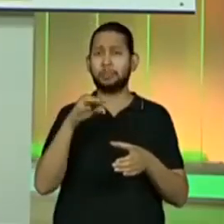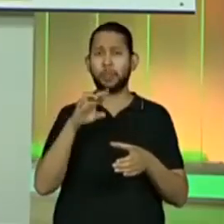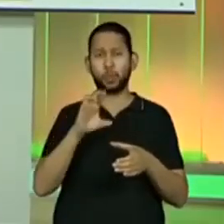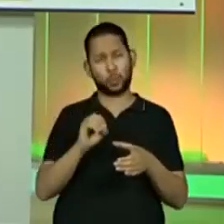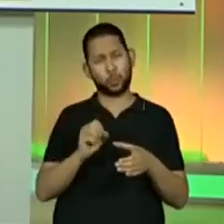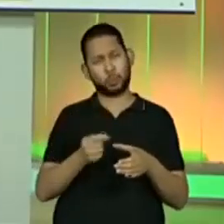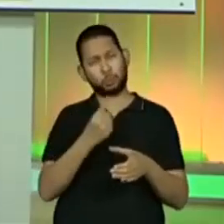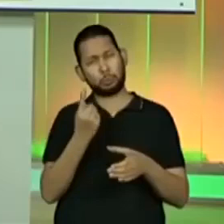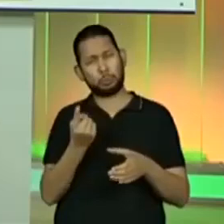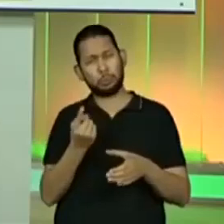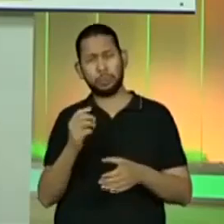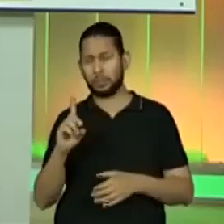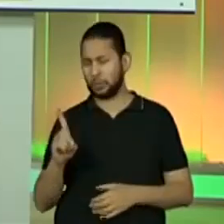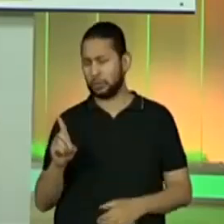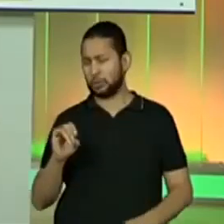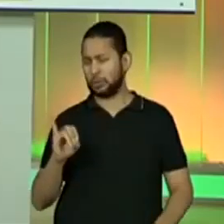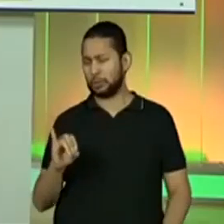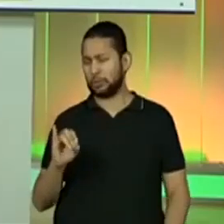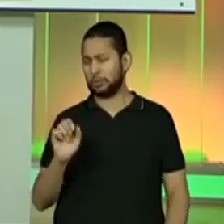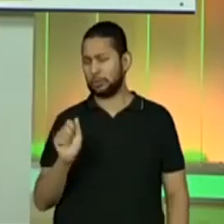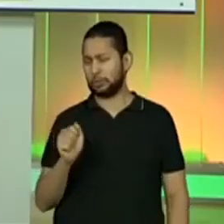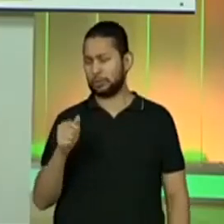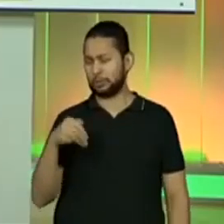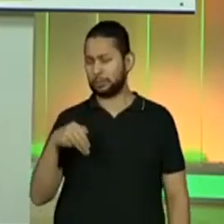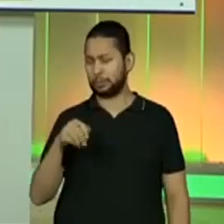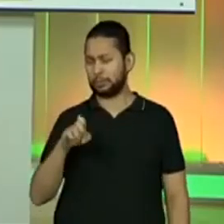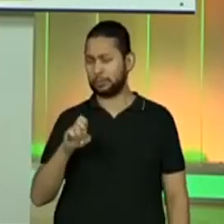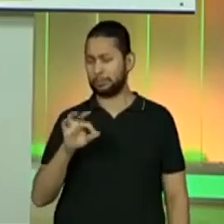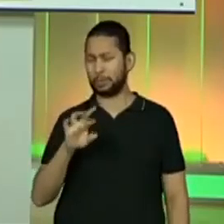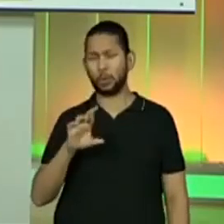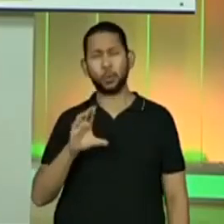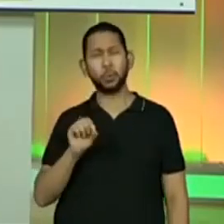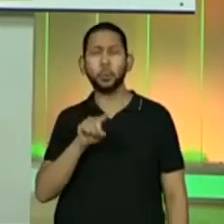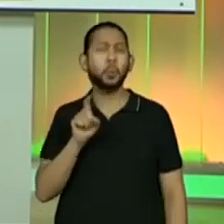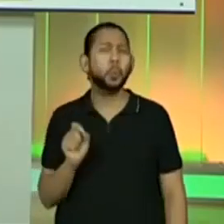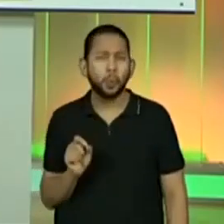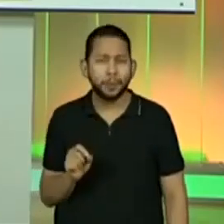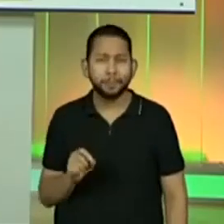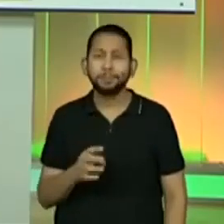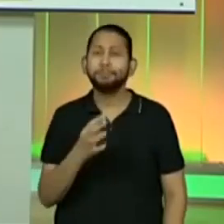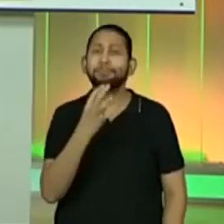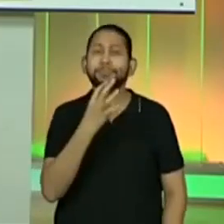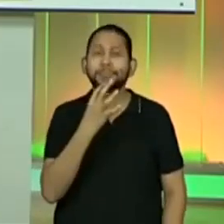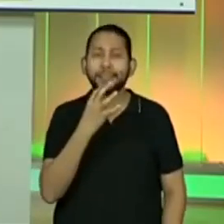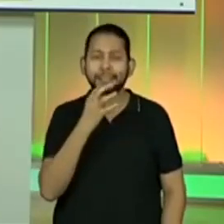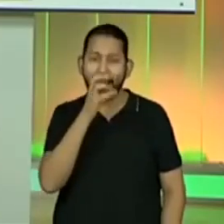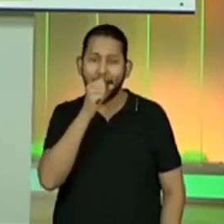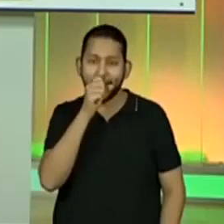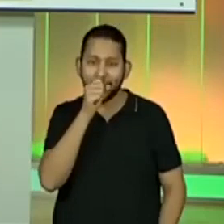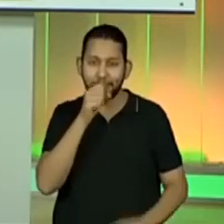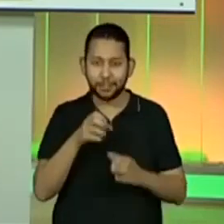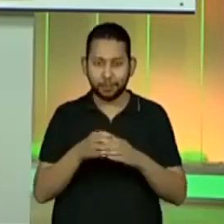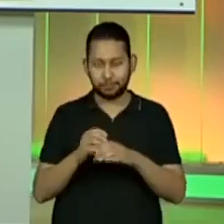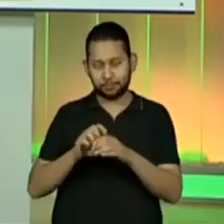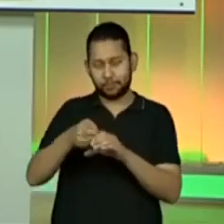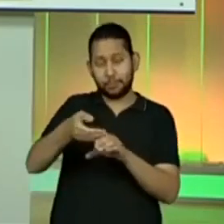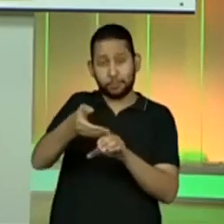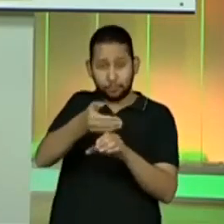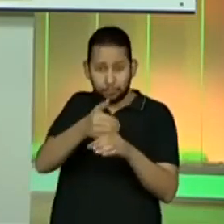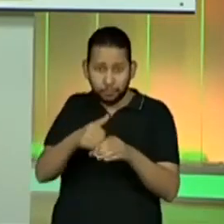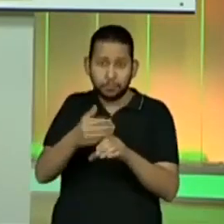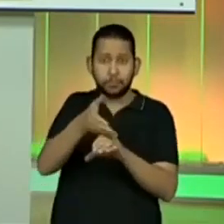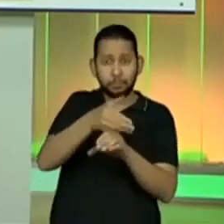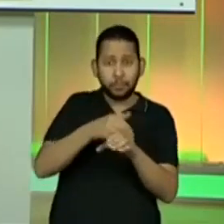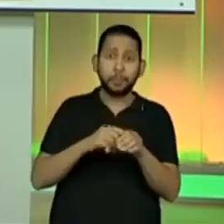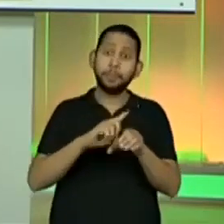meio? Pois então, partindo a laranja ao meio, não tem aquele pedacinho no centro? A distância entre uma borda